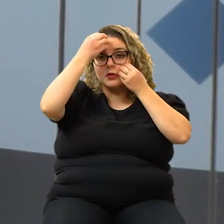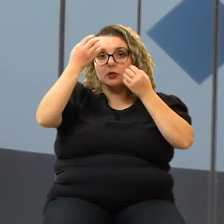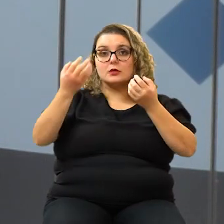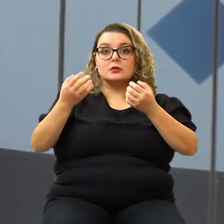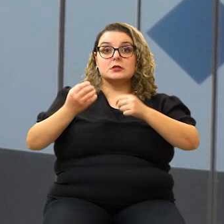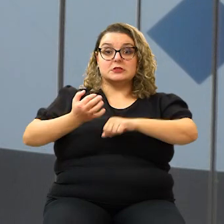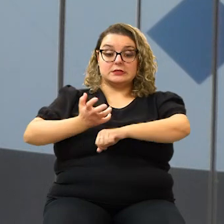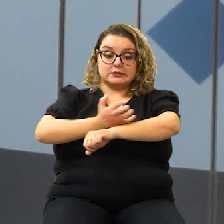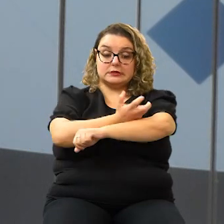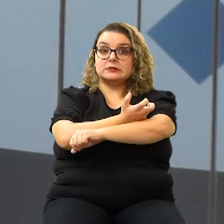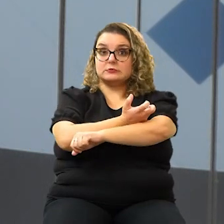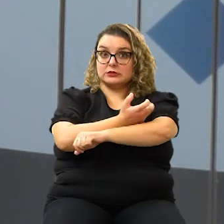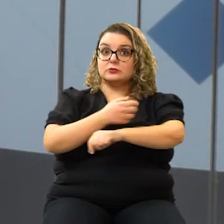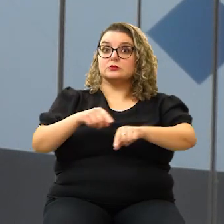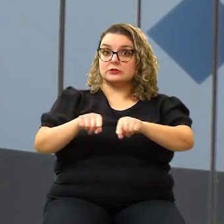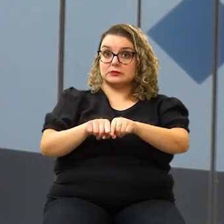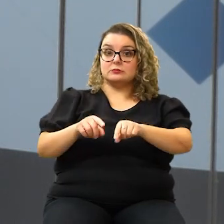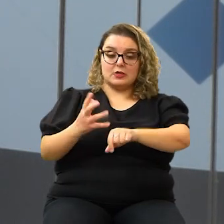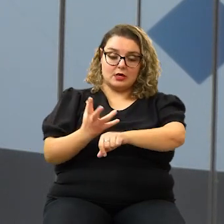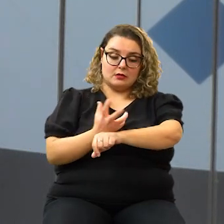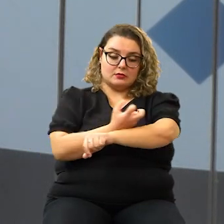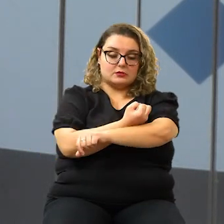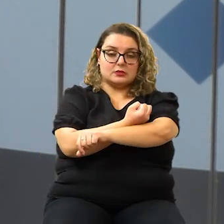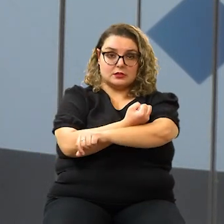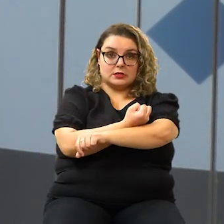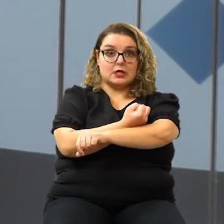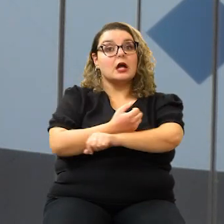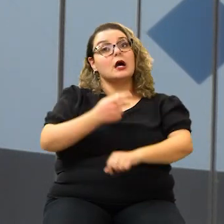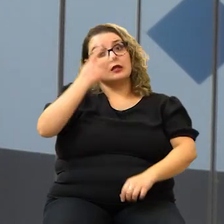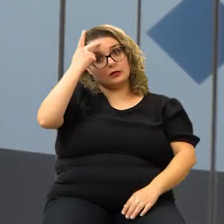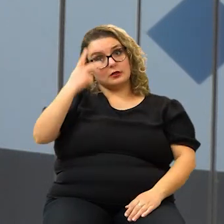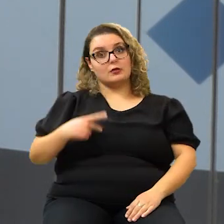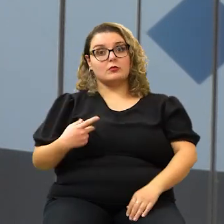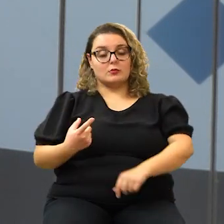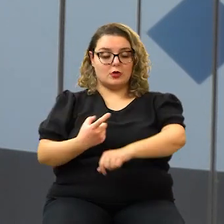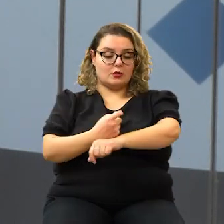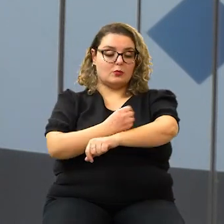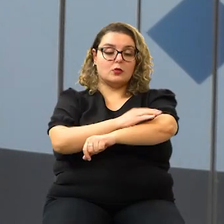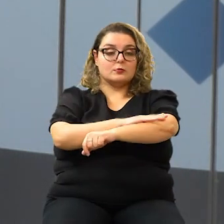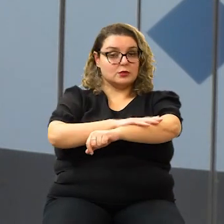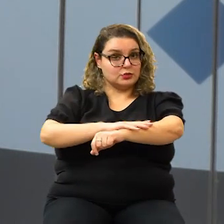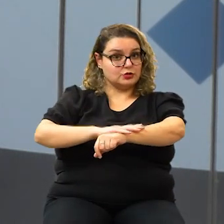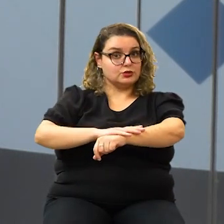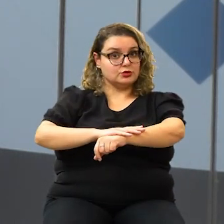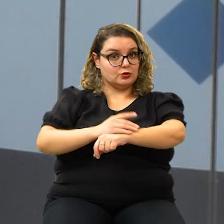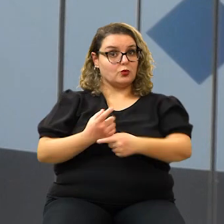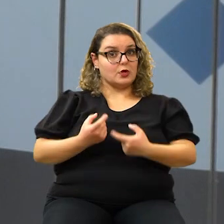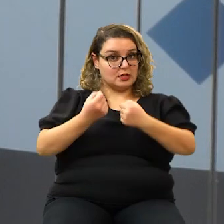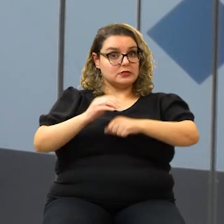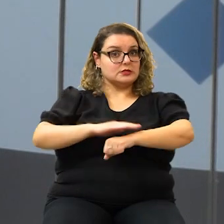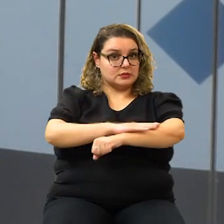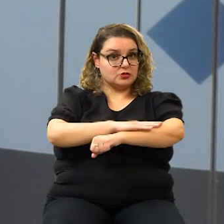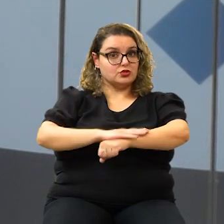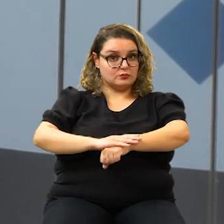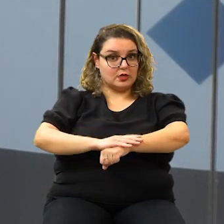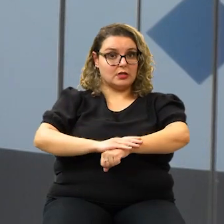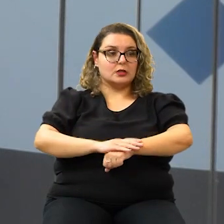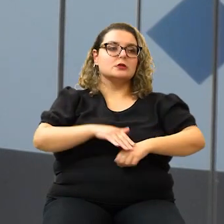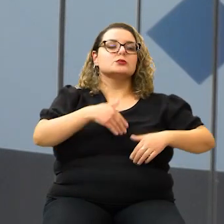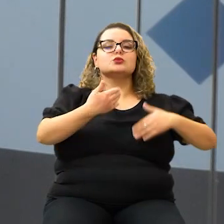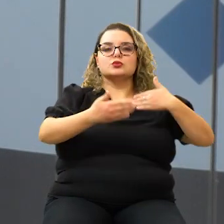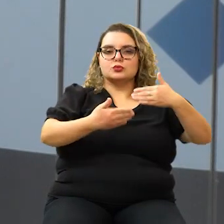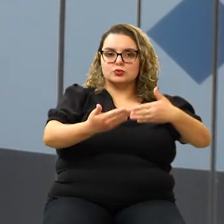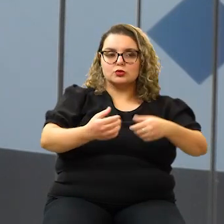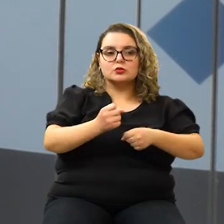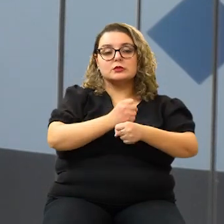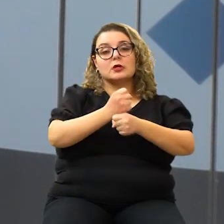Inclusive queimaduras, né? E até o próprio câncer de pele. Então, ele teria uma relação mais direta. Isso também, ao longo dos